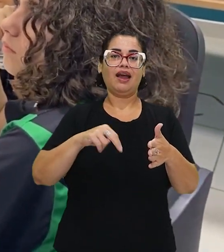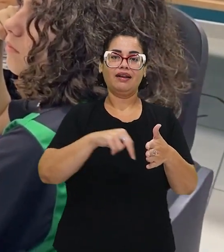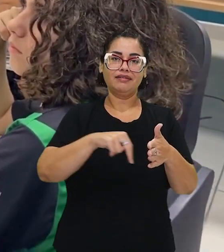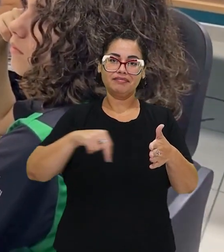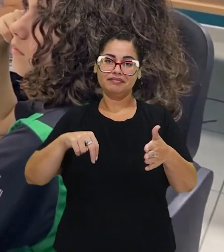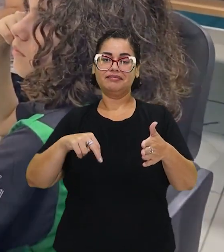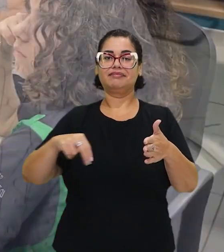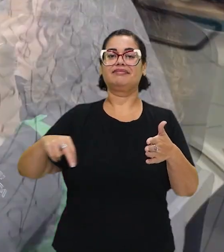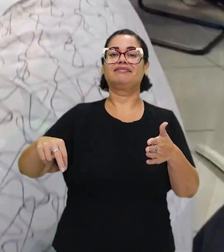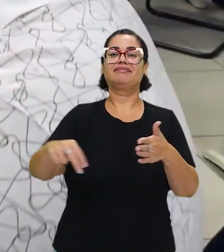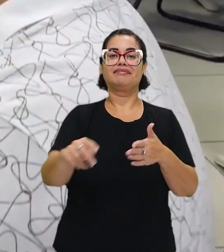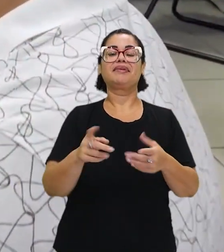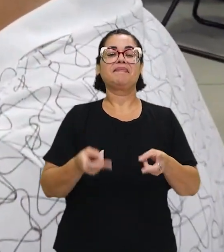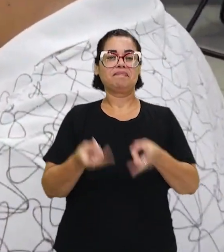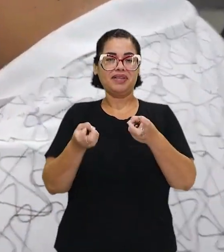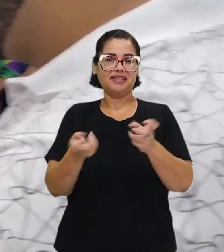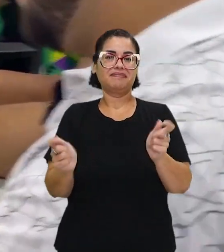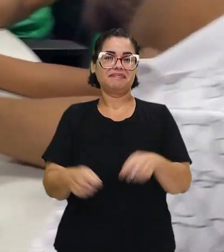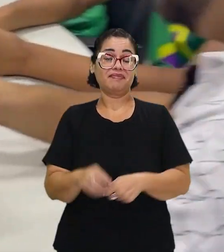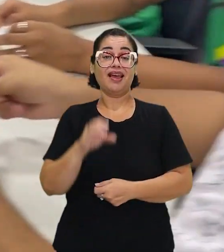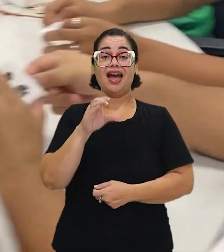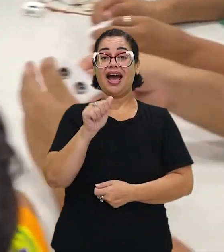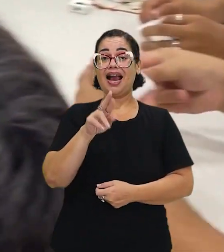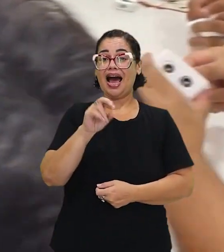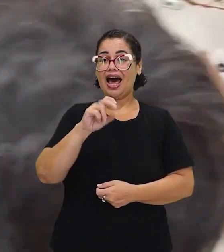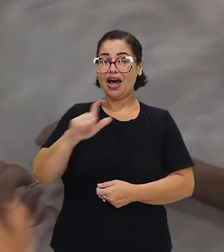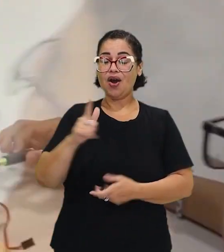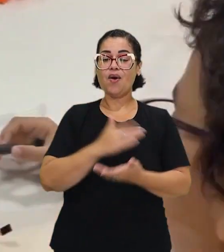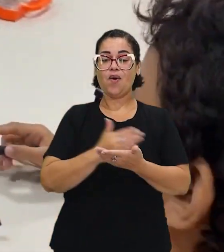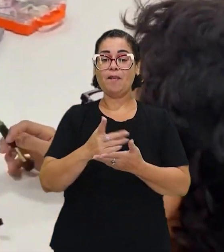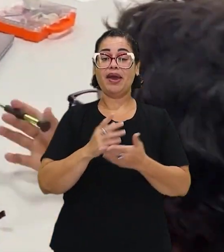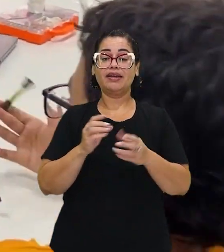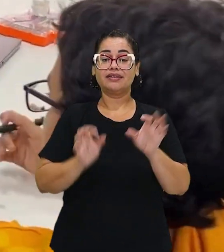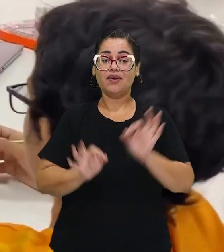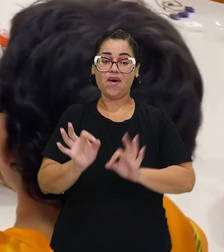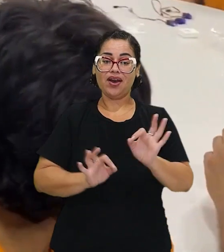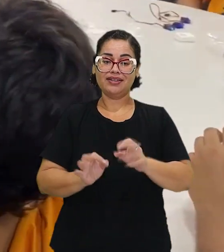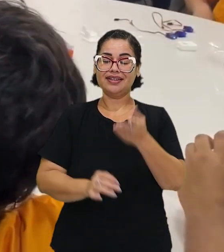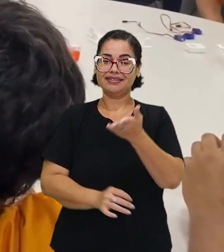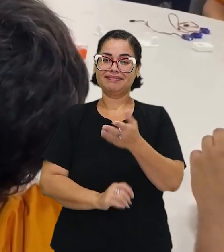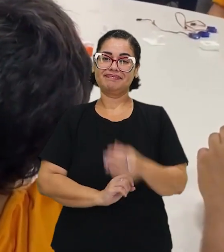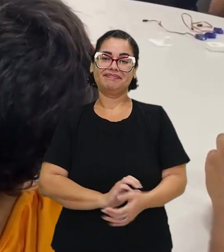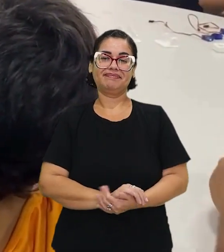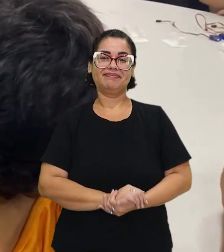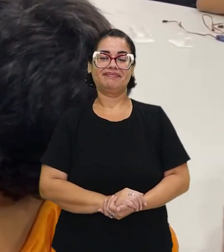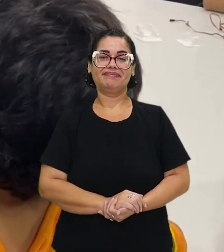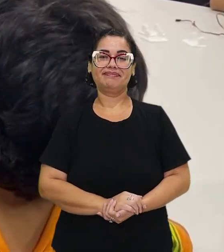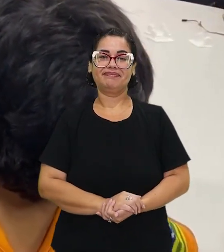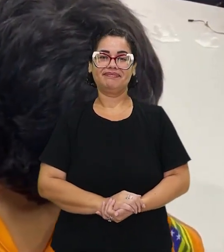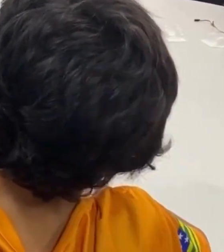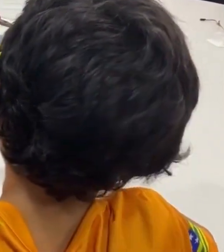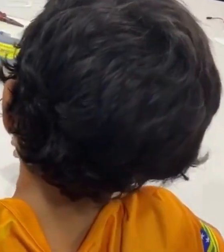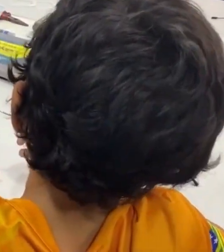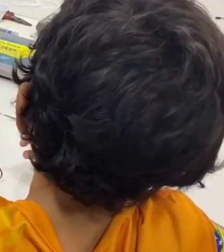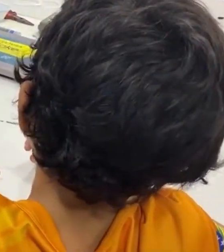mesa, tá bom? E a Carol vai começar a montagem, tá?